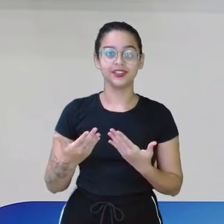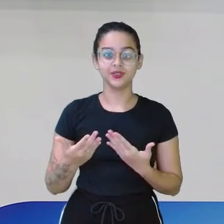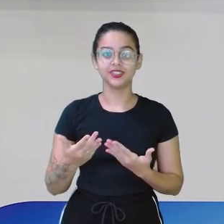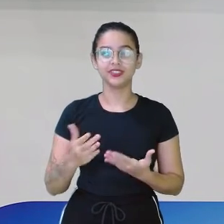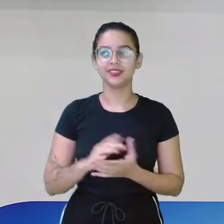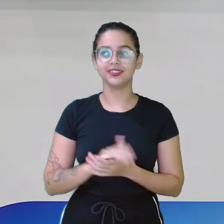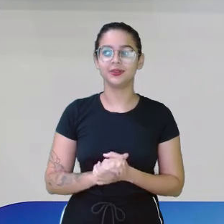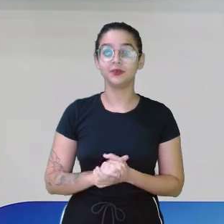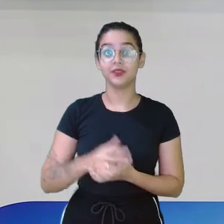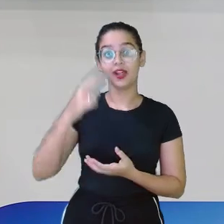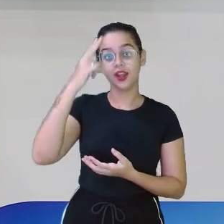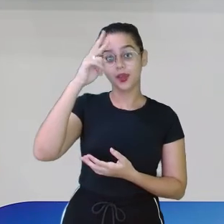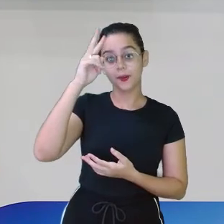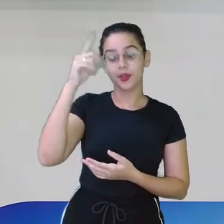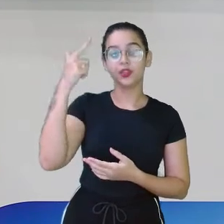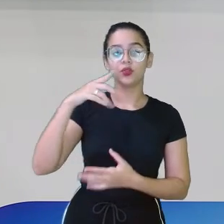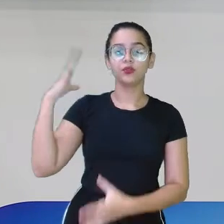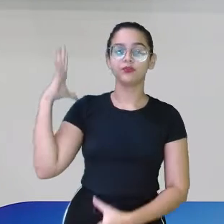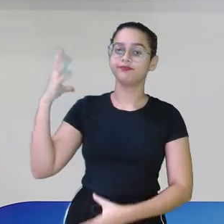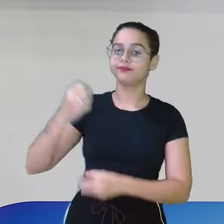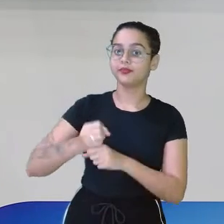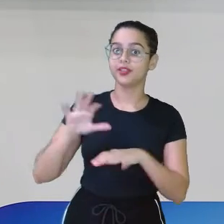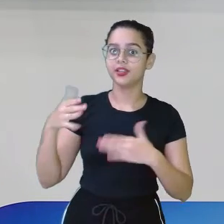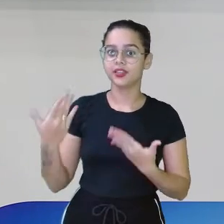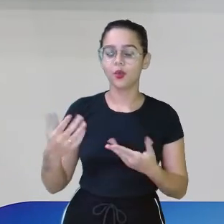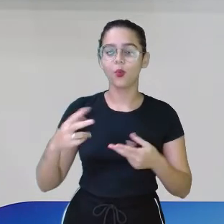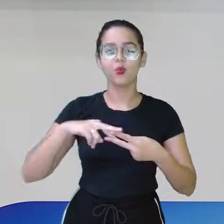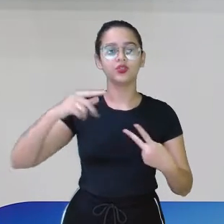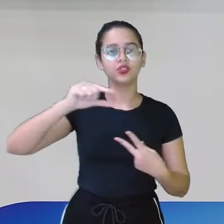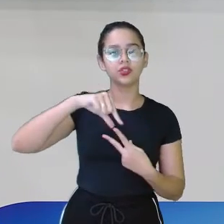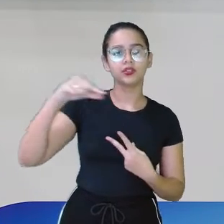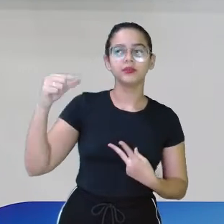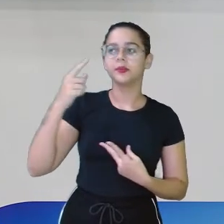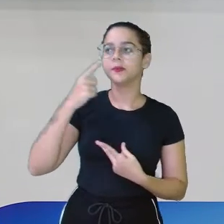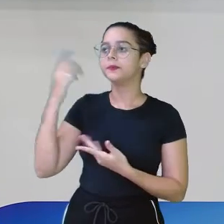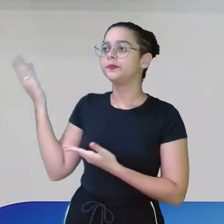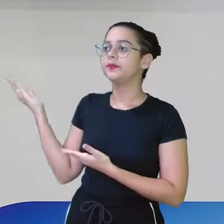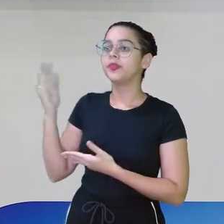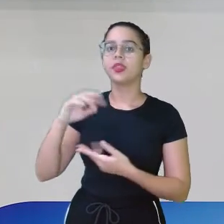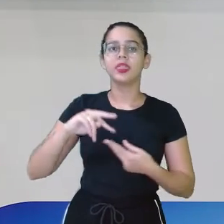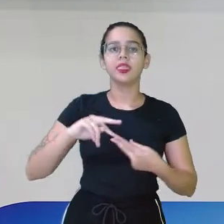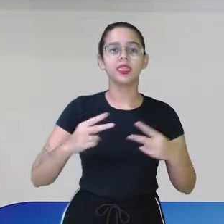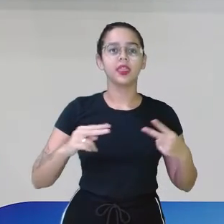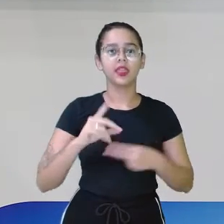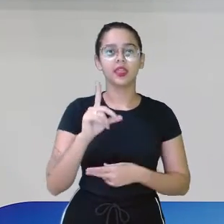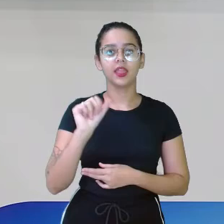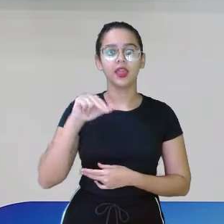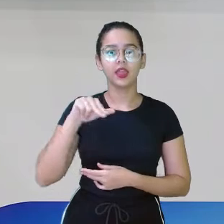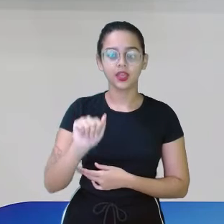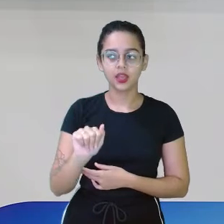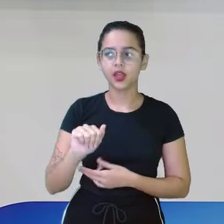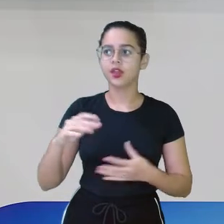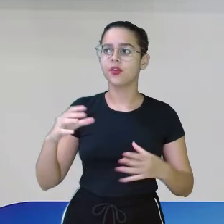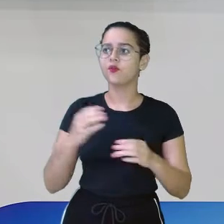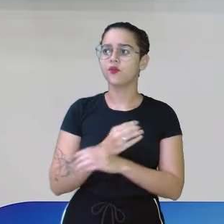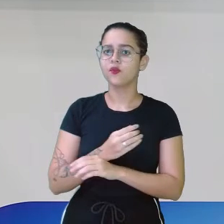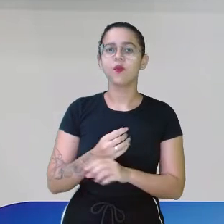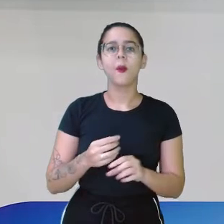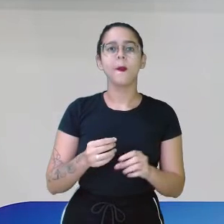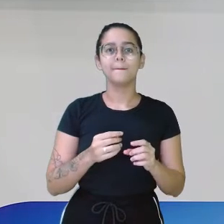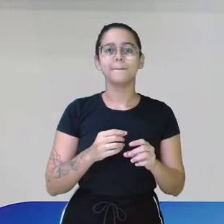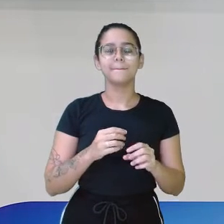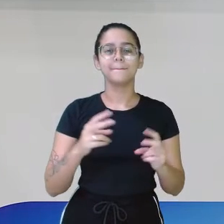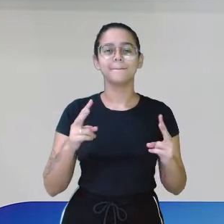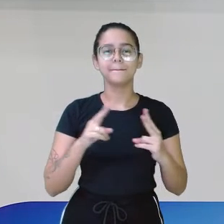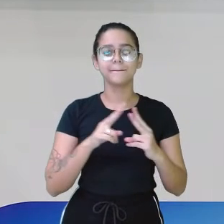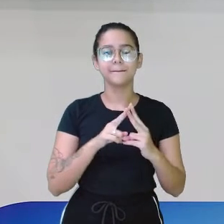pouquinho aqui, ó, relembrando, né? Então, os genes alelos são esses segmentos de DNA que formam pares,